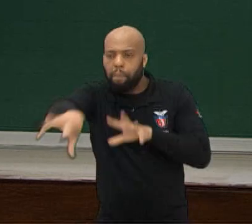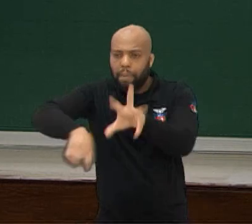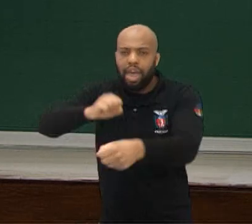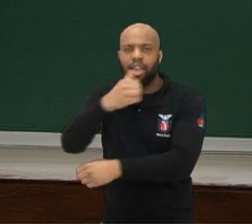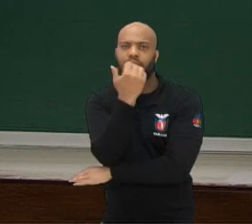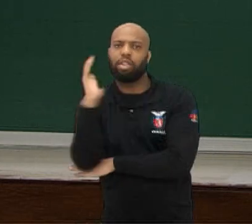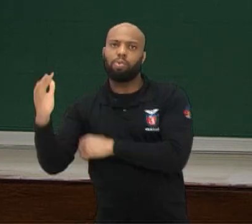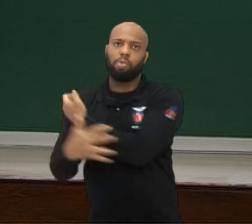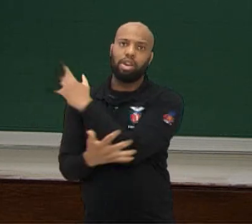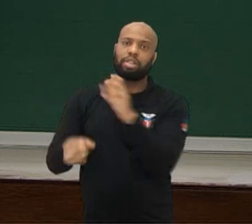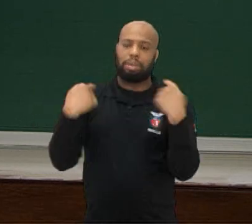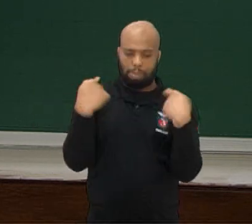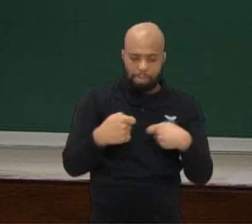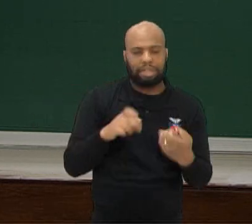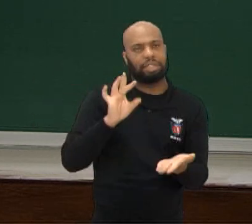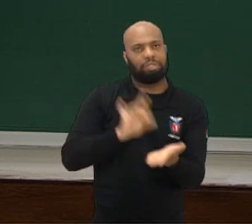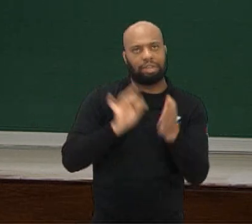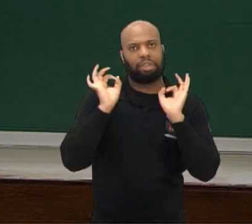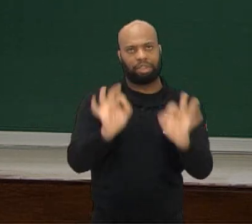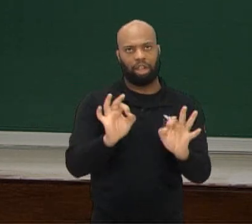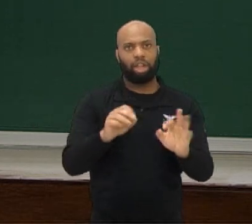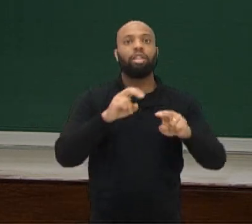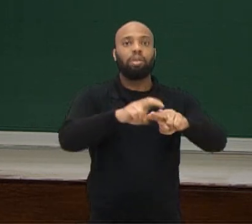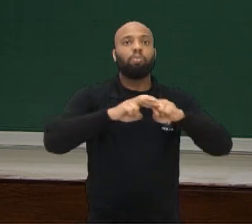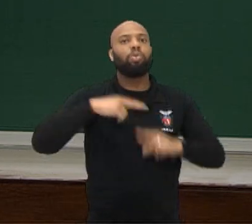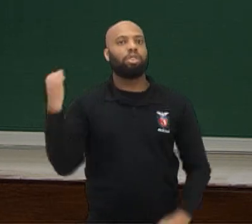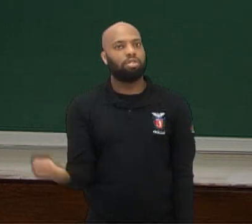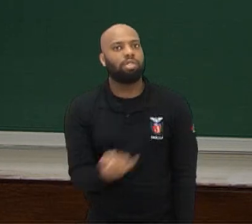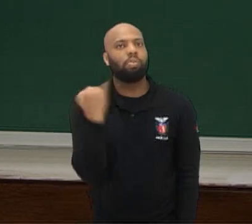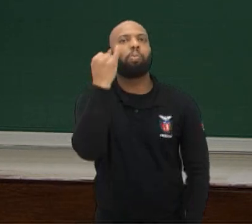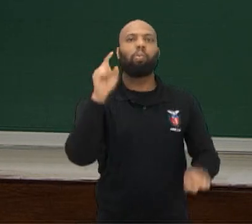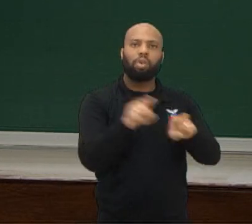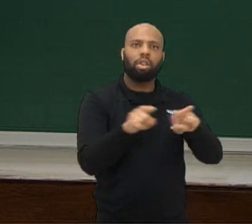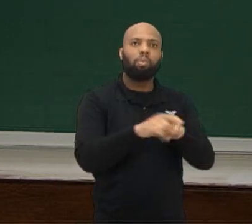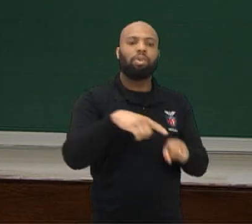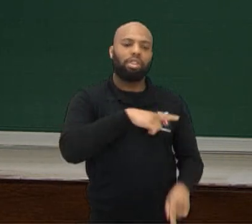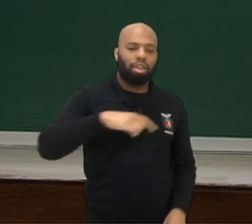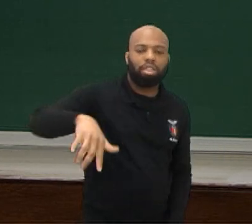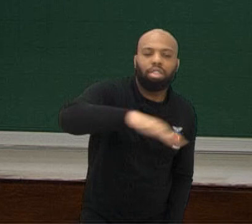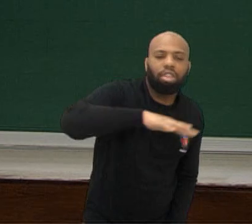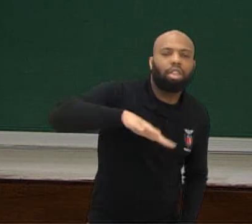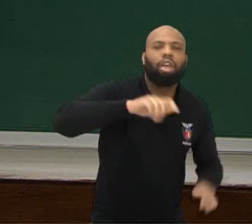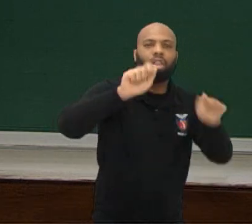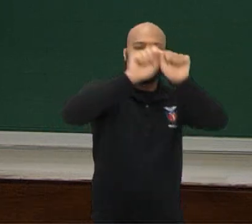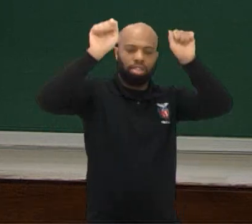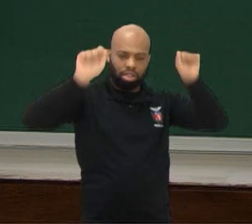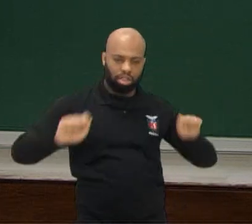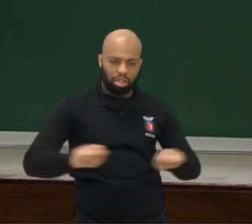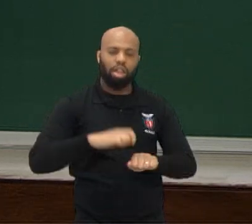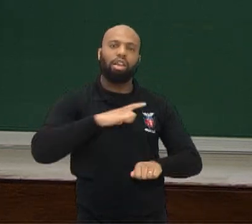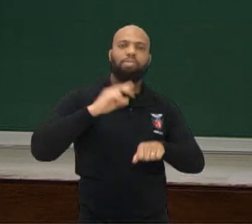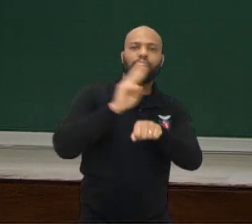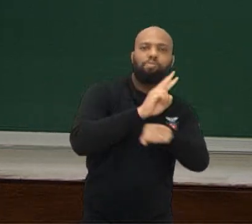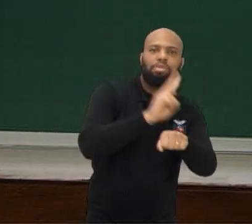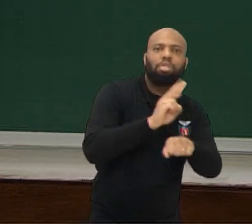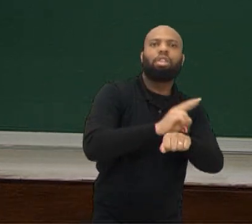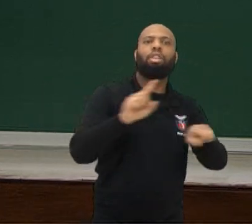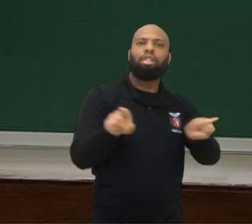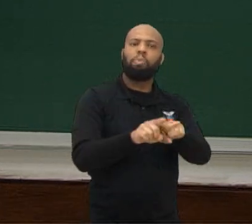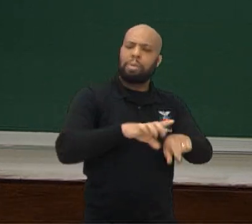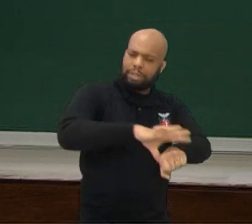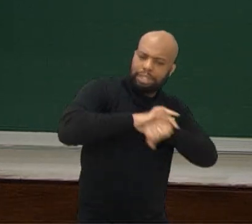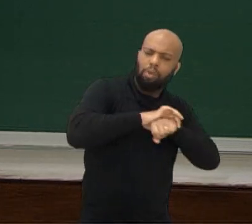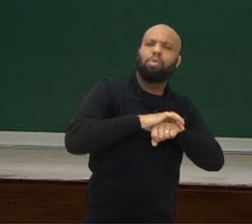necessário. Então, daí a importância deles estarem também em áreas que têm algum tipo de proteção, inclusive